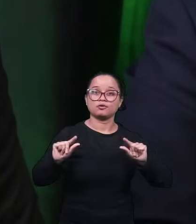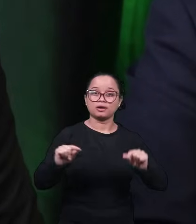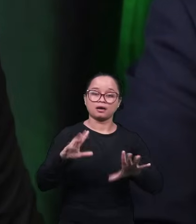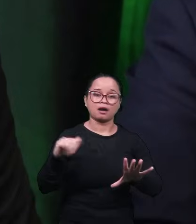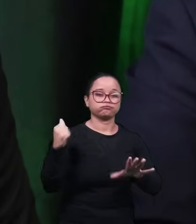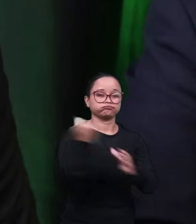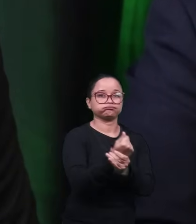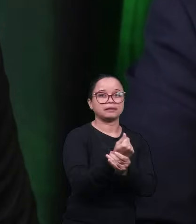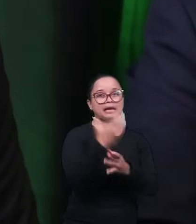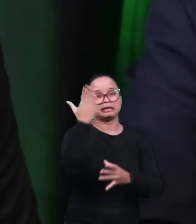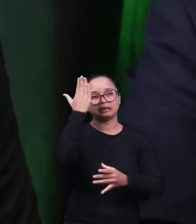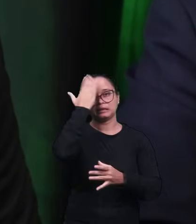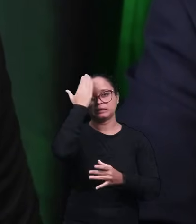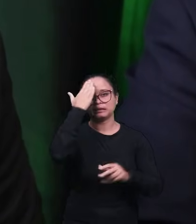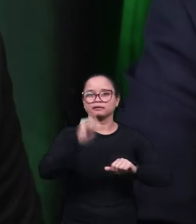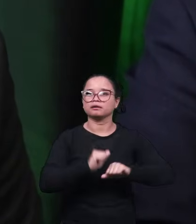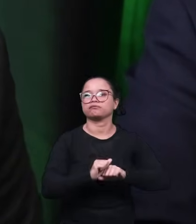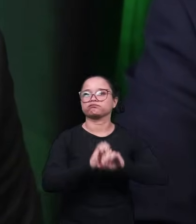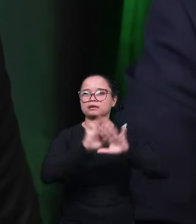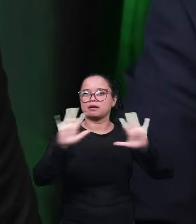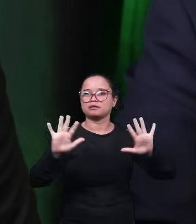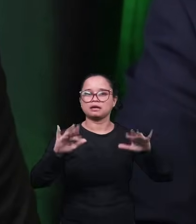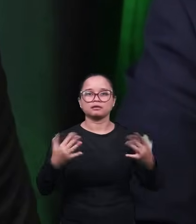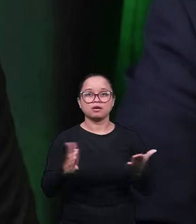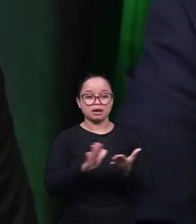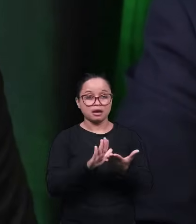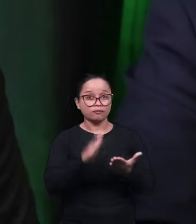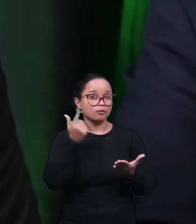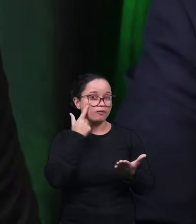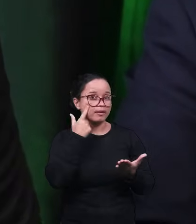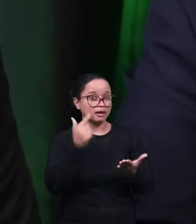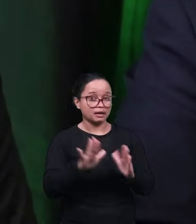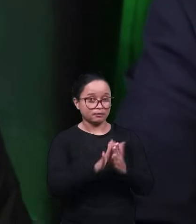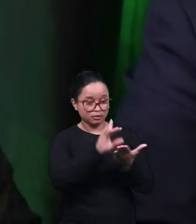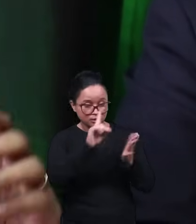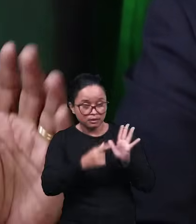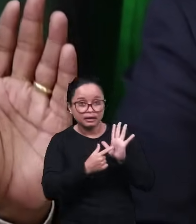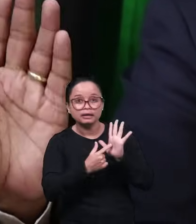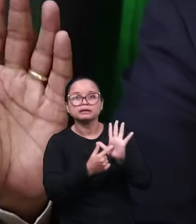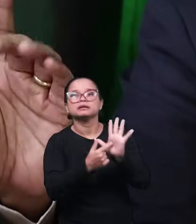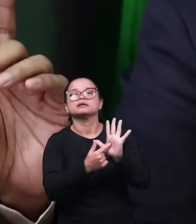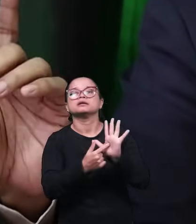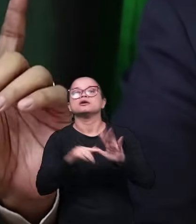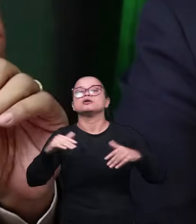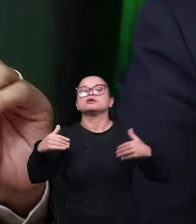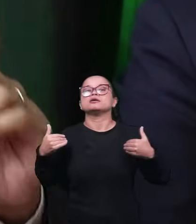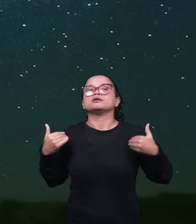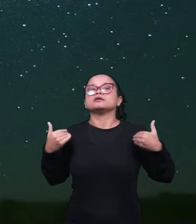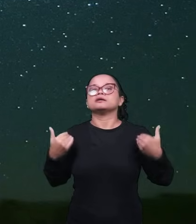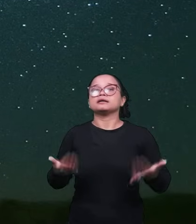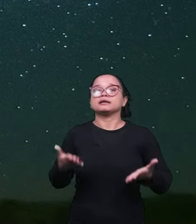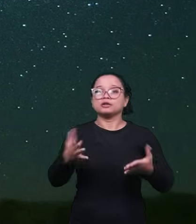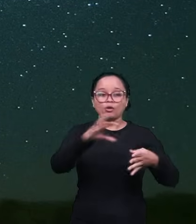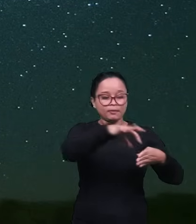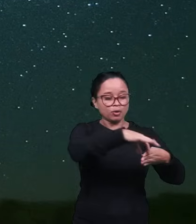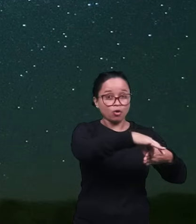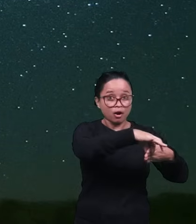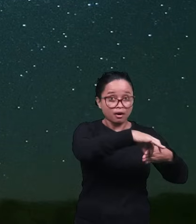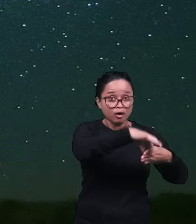Abrão entendesse isso. E vamos dizer assim, a primeira coisa que o texto fala, diz assim, como nós lemos, então o levou para